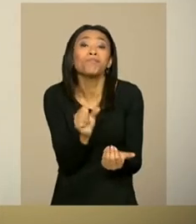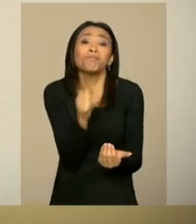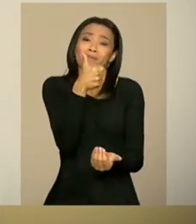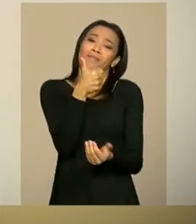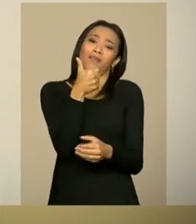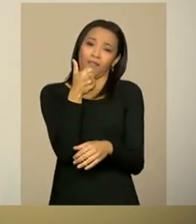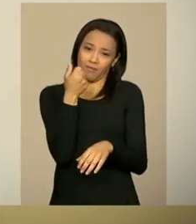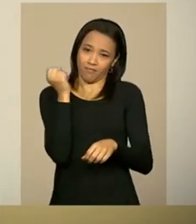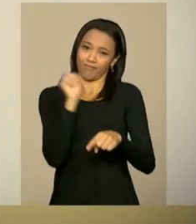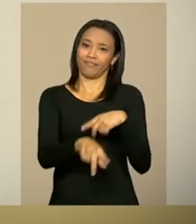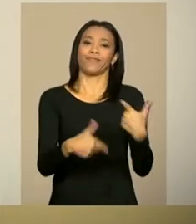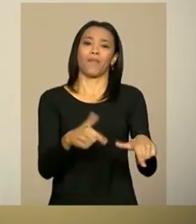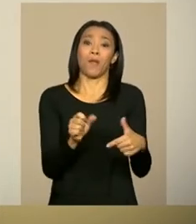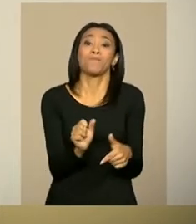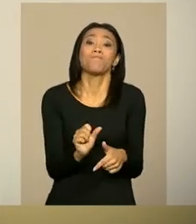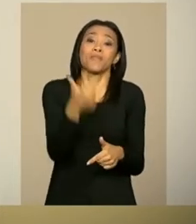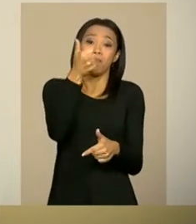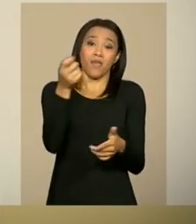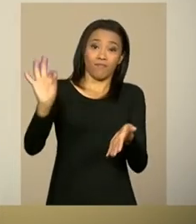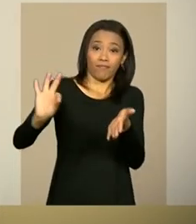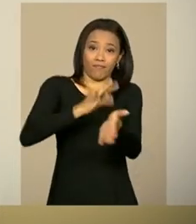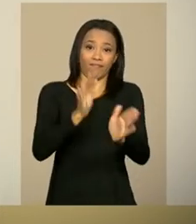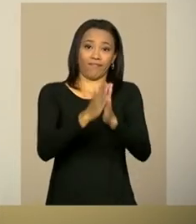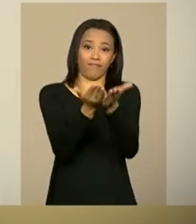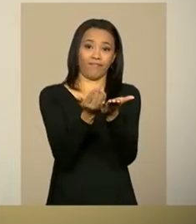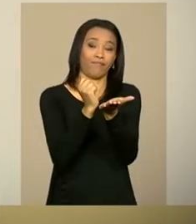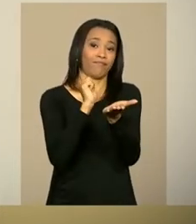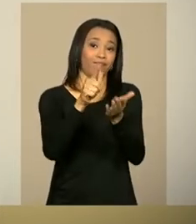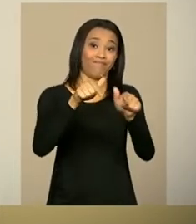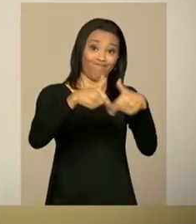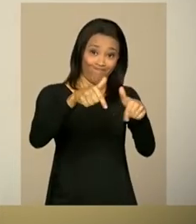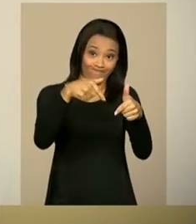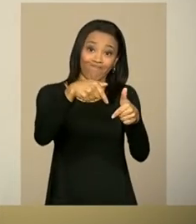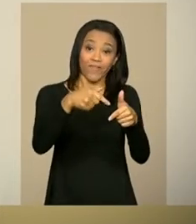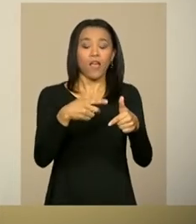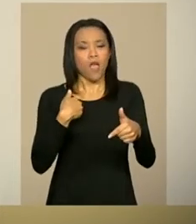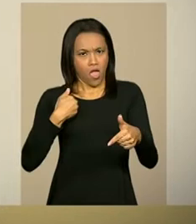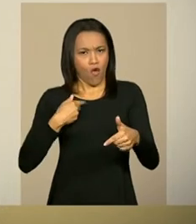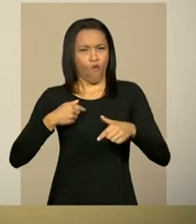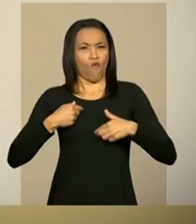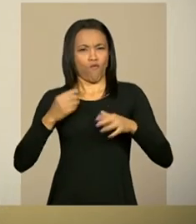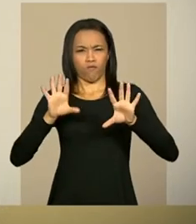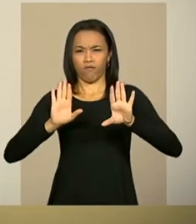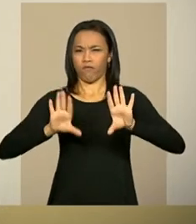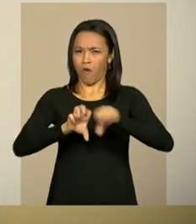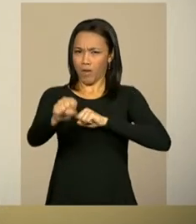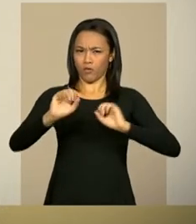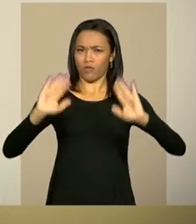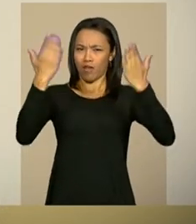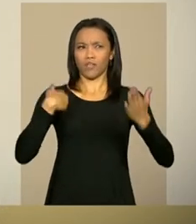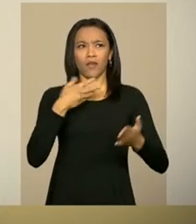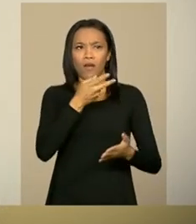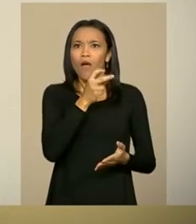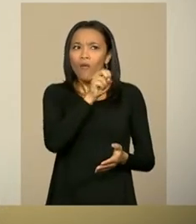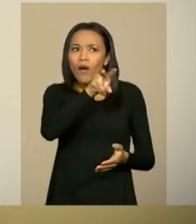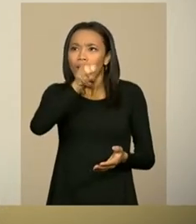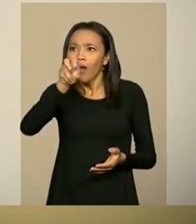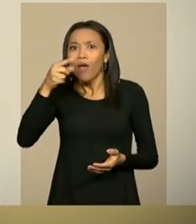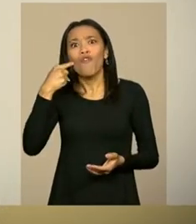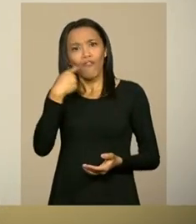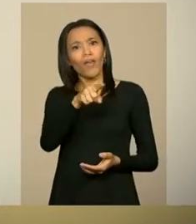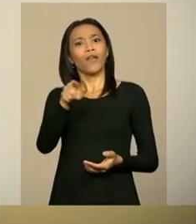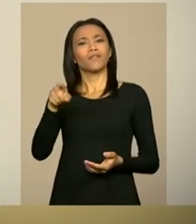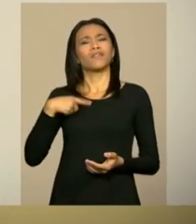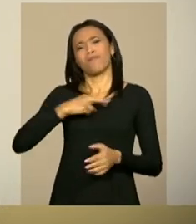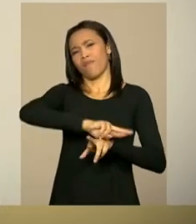emprego a sua primeira assinatura na carteira de trabalho nas formaturas que eu vou eu vejo essa cerimônia temos muitas